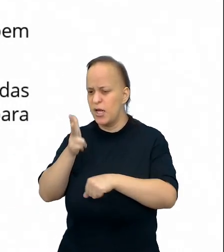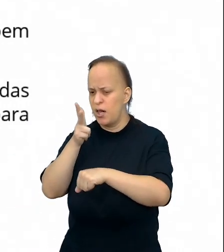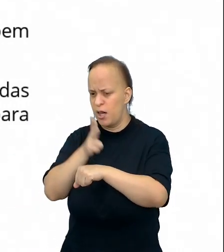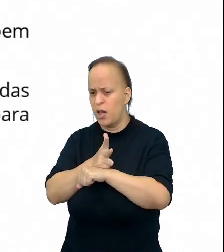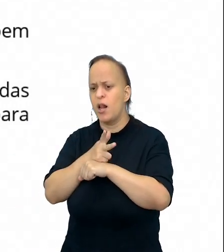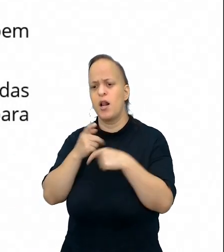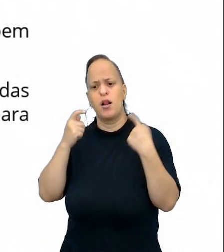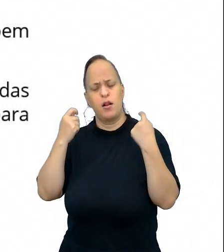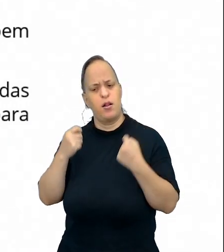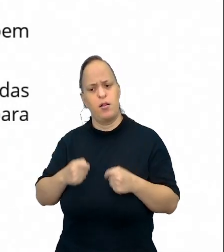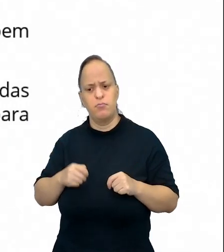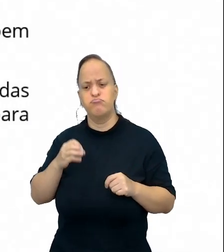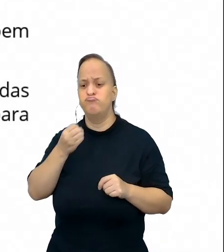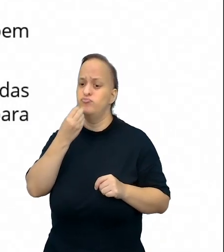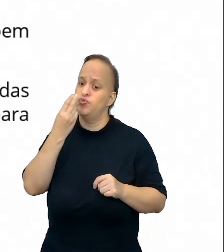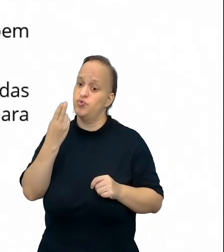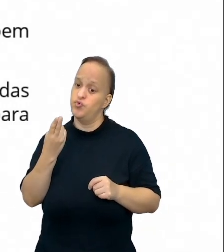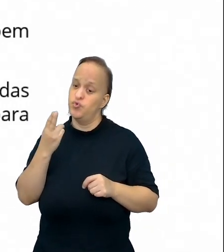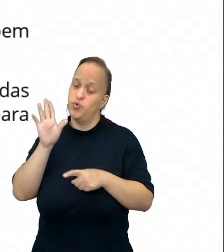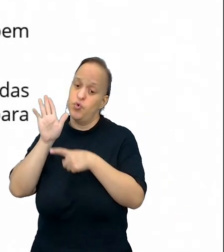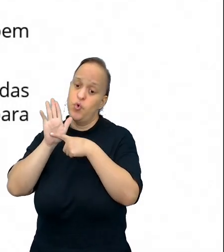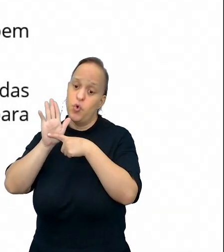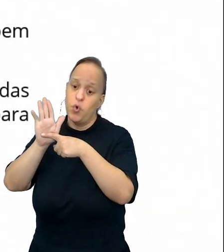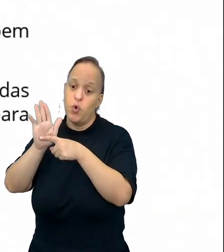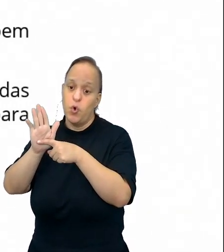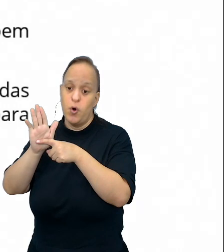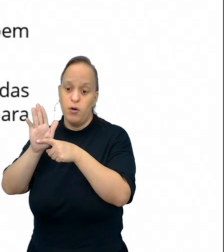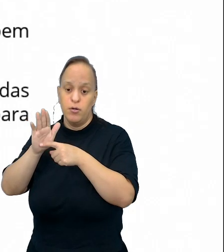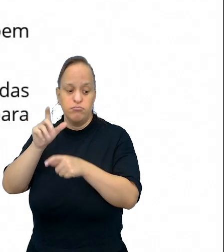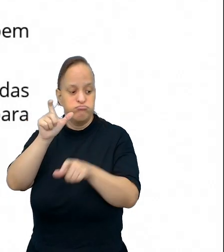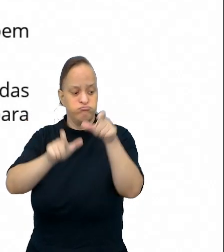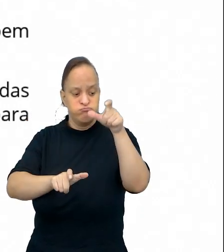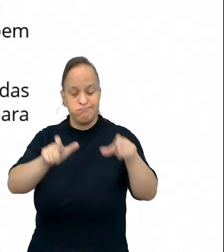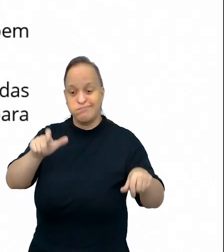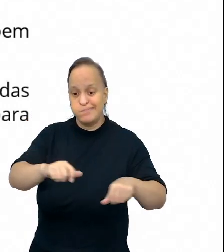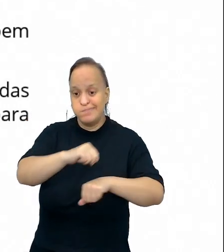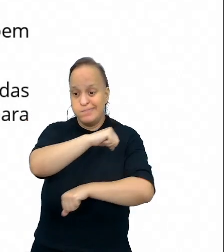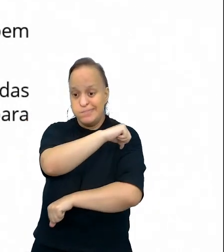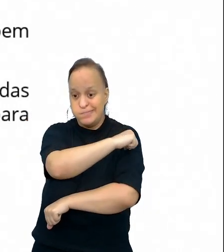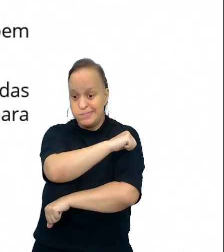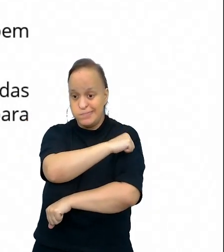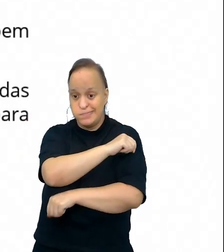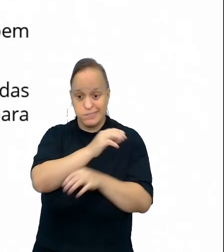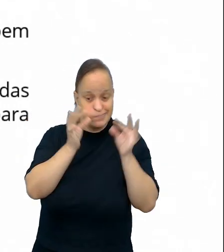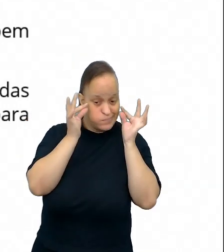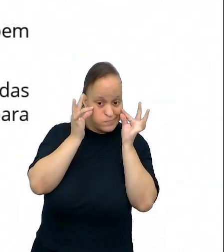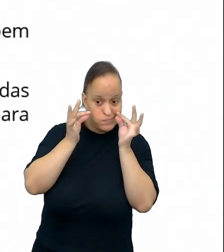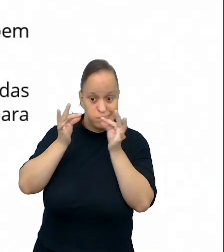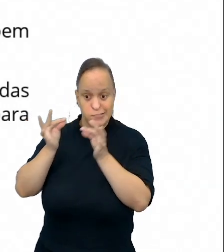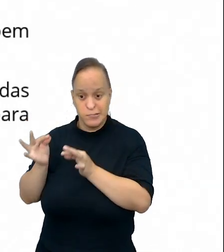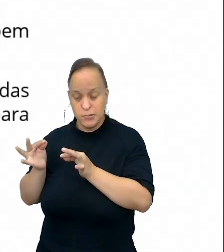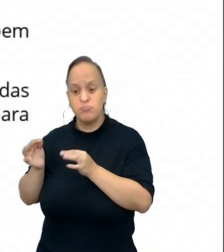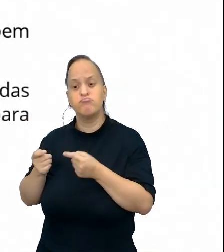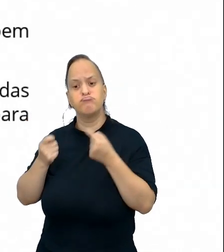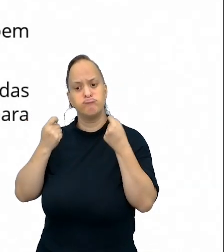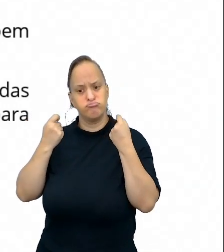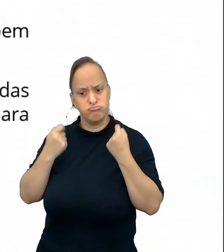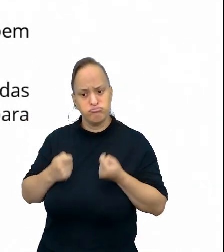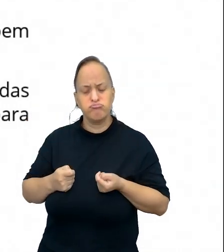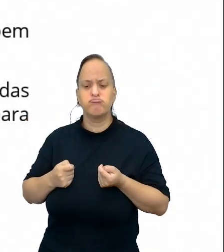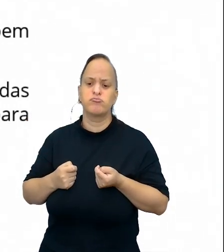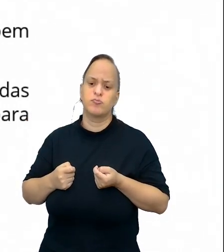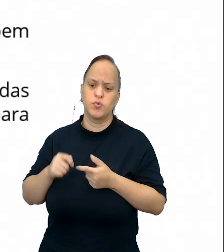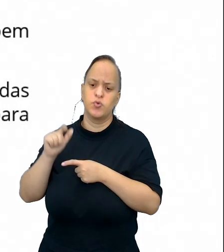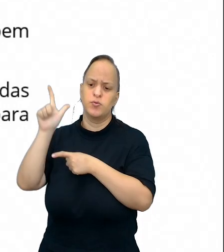ou apresentado em público para os estudantes. Então, dá para retextualizar obras literárias, né, que às vezes são